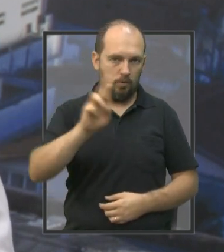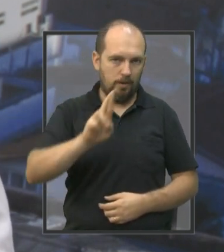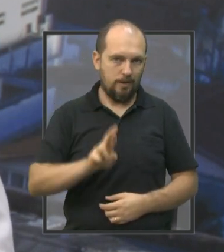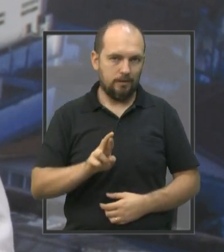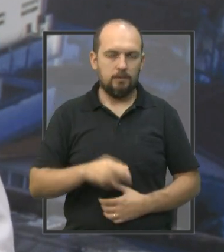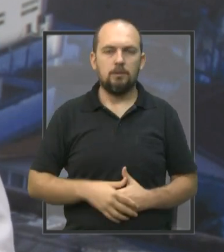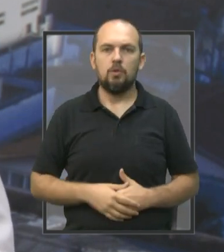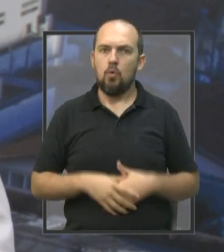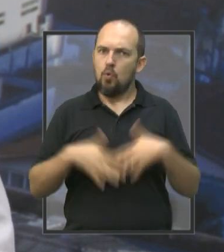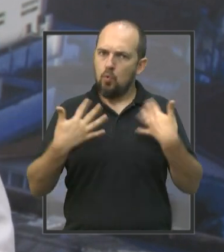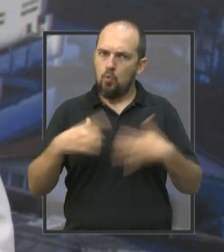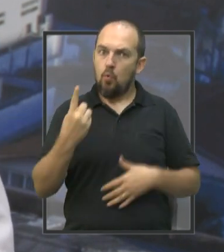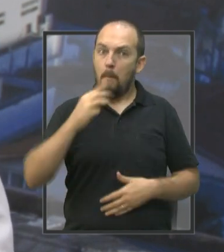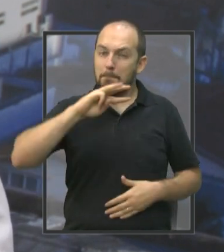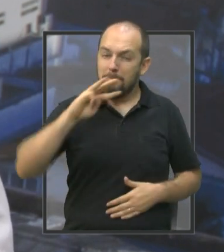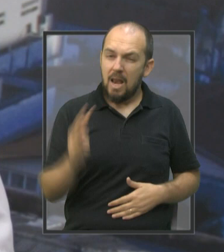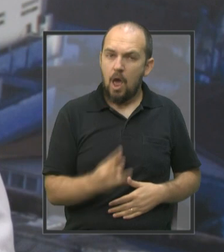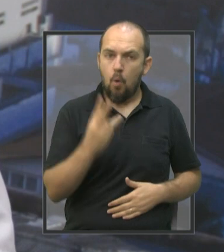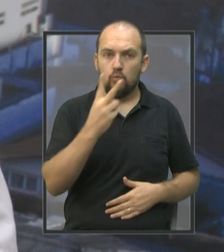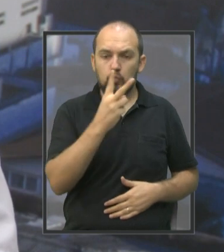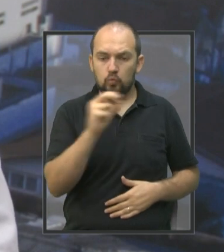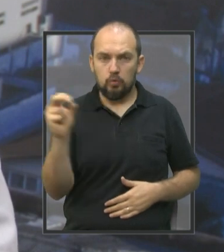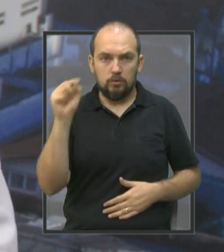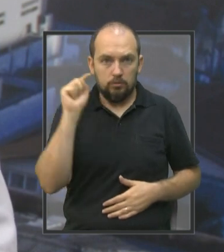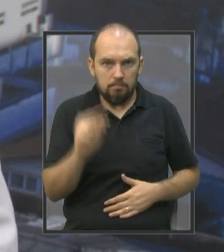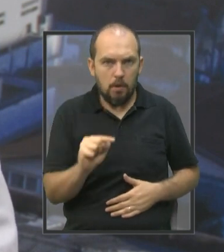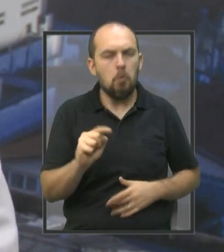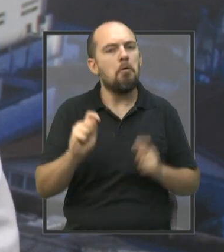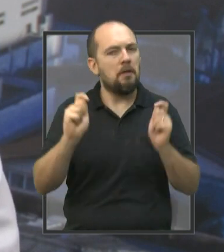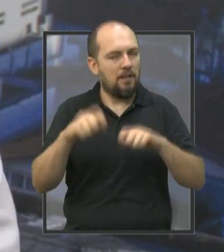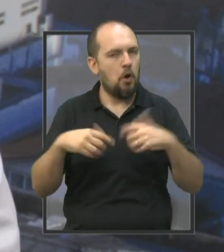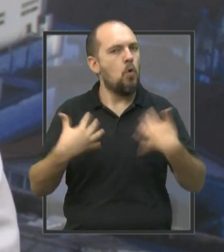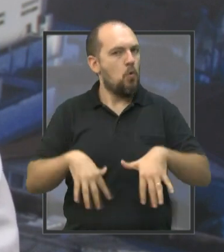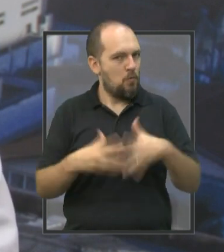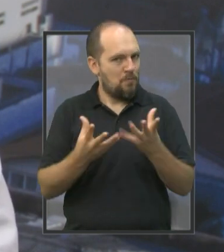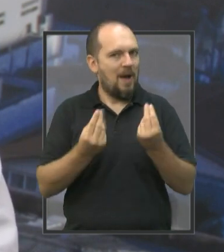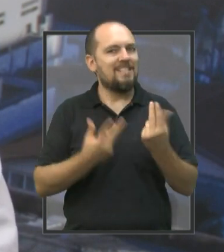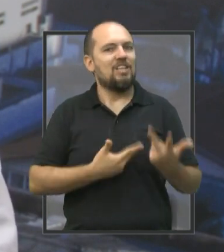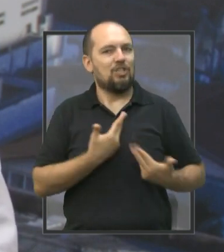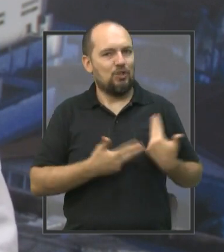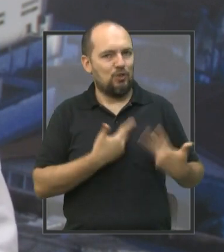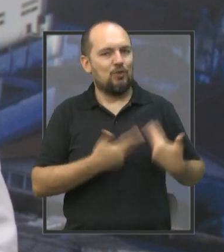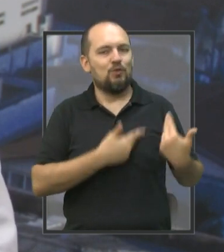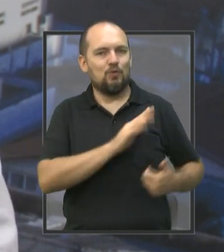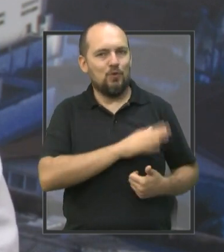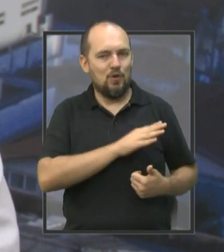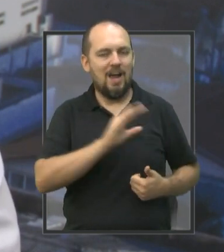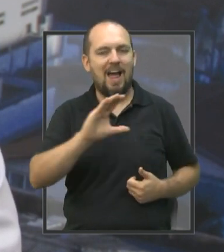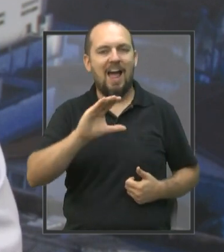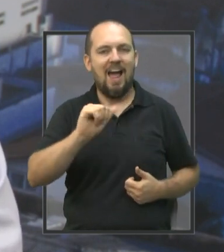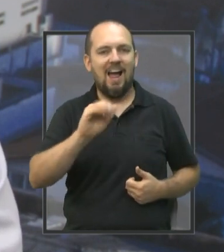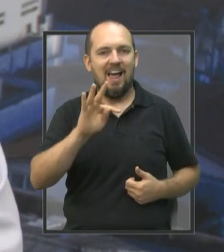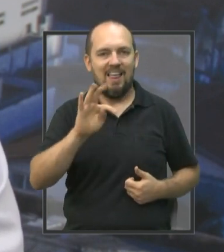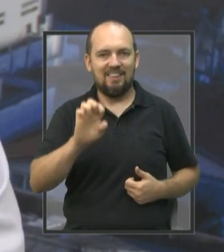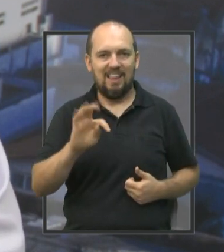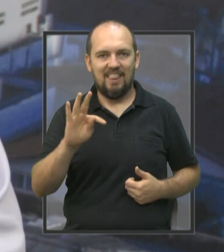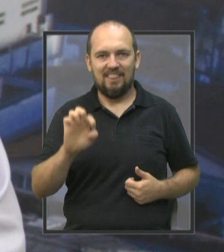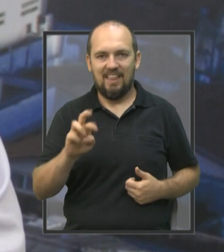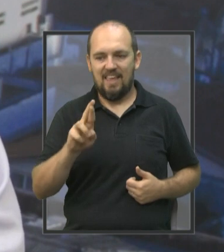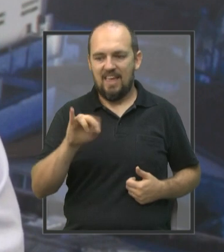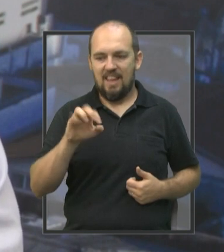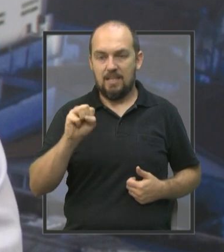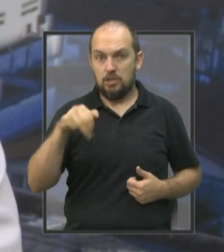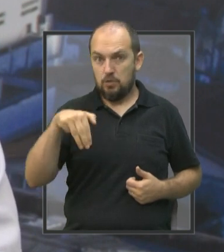1.200.000 dá para fazer cateterismo, bastante cateterismo. Um cateterismo que nós vamos gastar, em